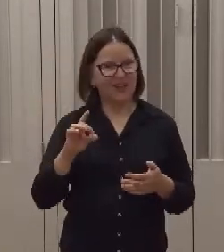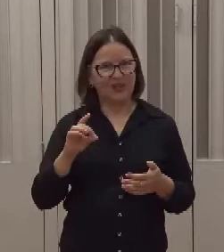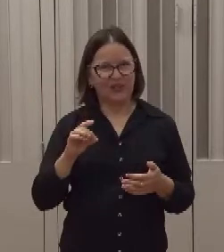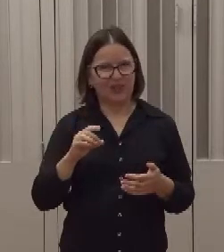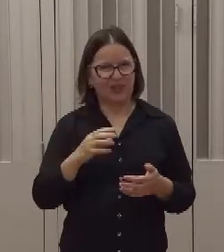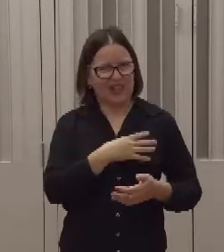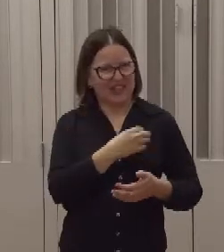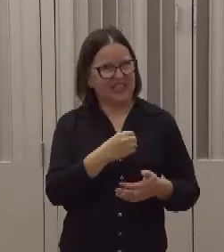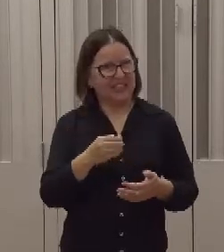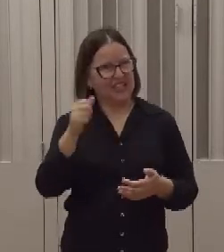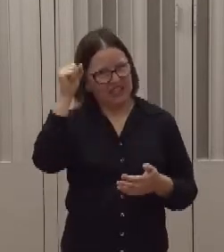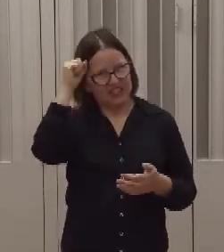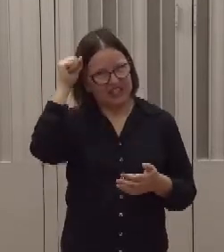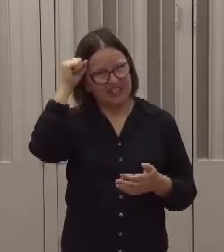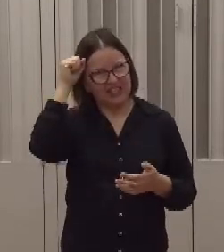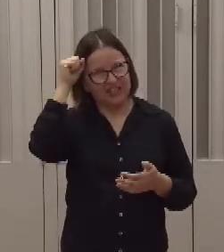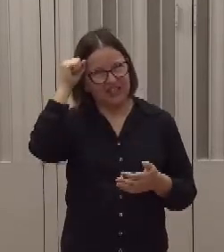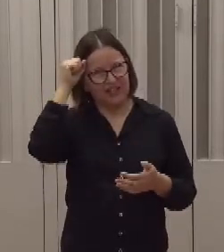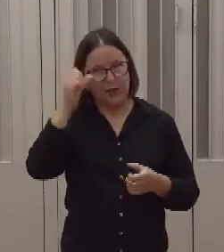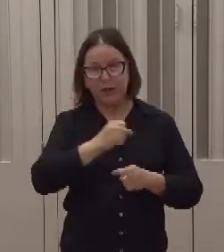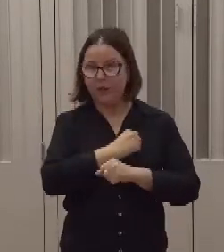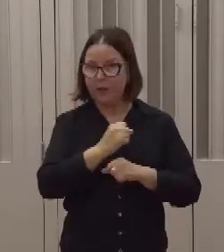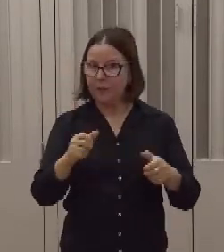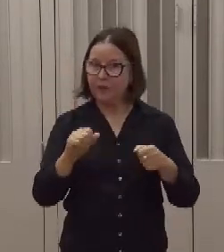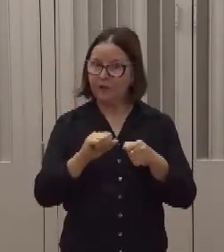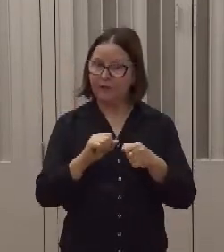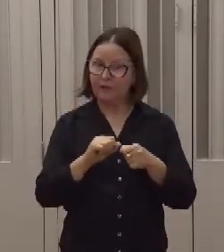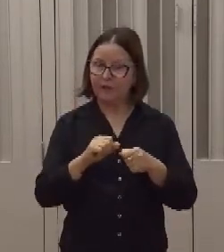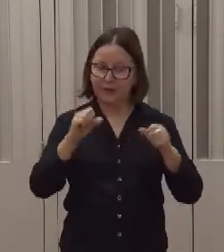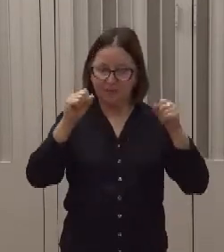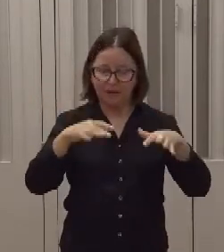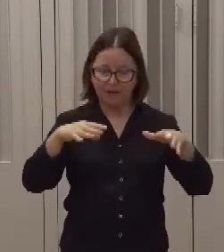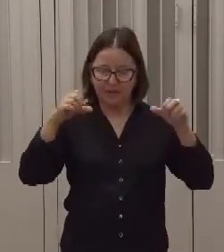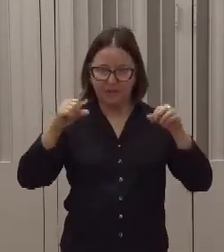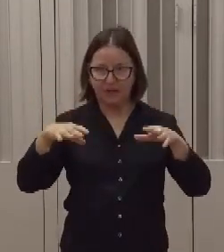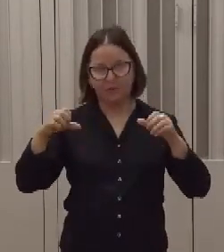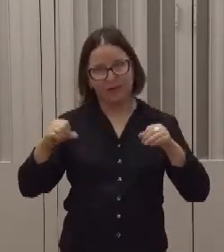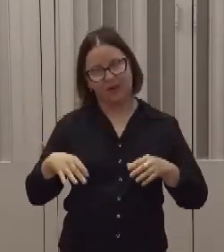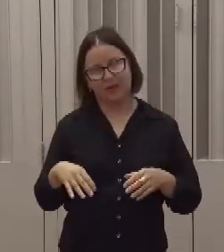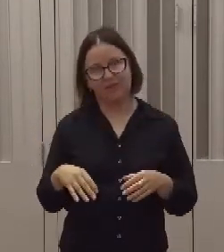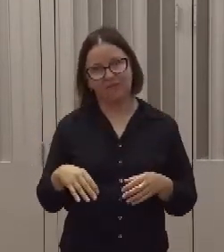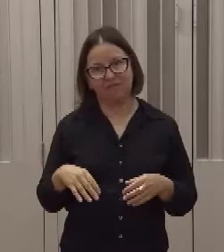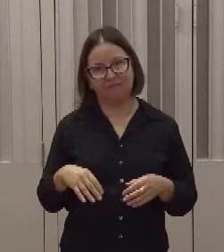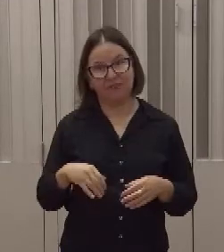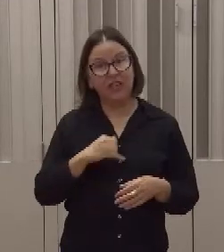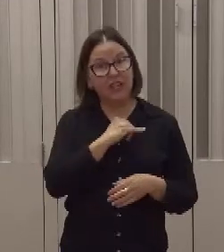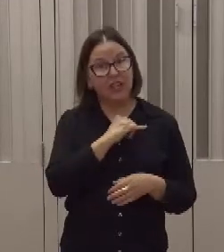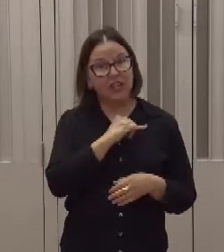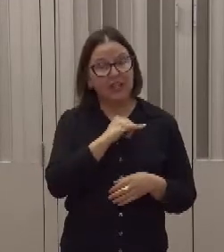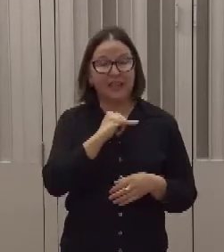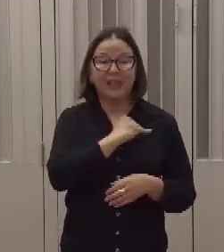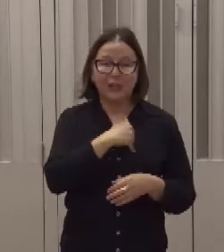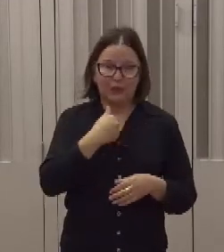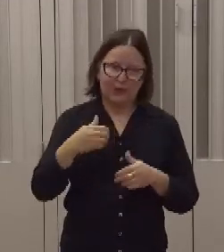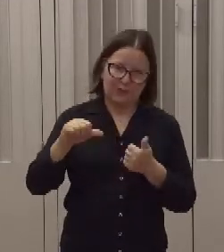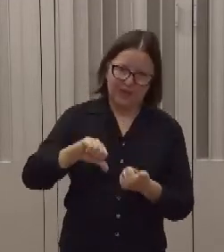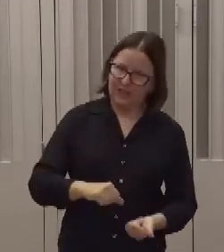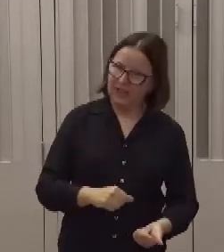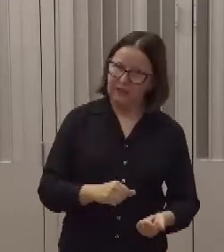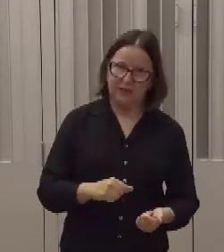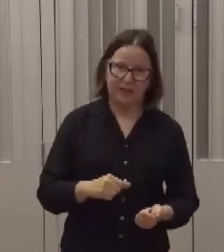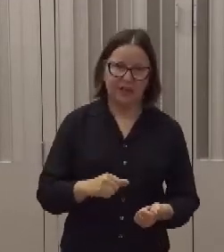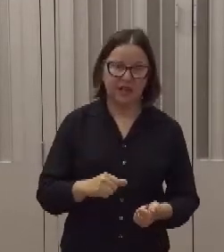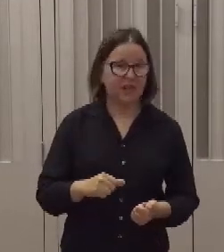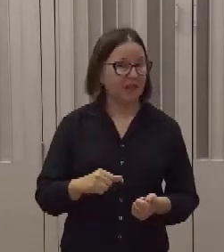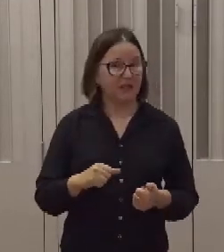Romanos 5,19. E João Batista não poderia tê-lo anunciado como o Cordeiro de Deus que tira o pecado do